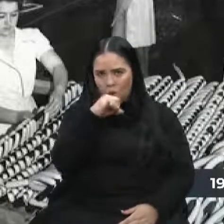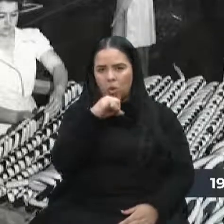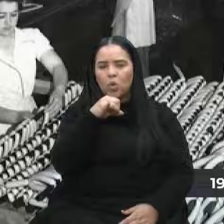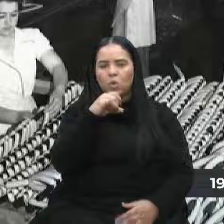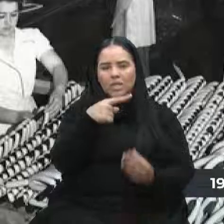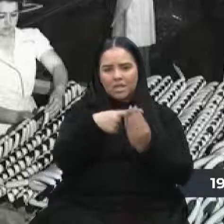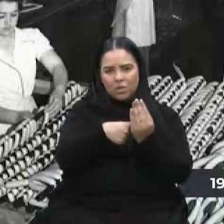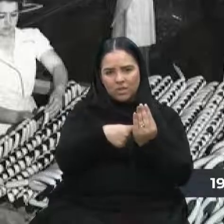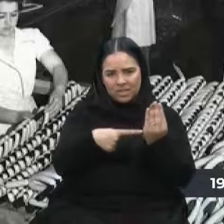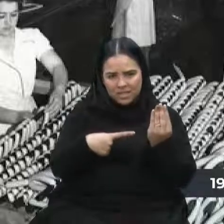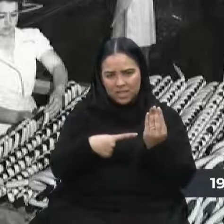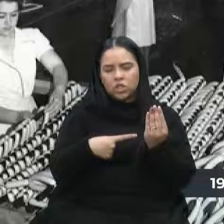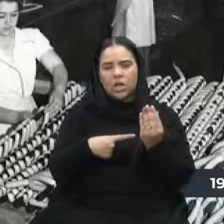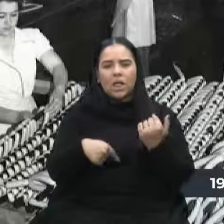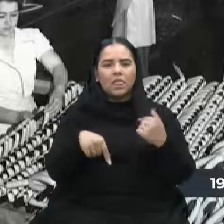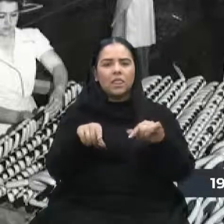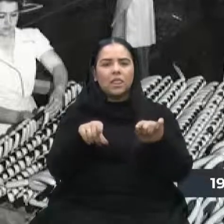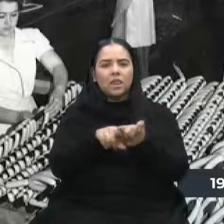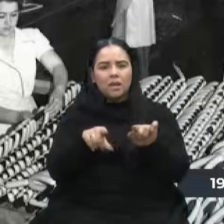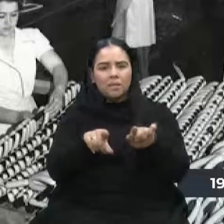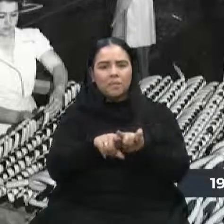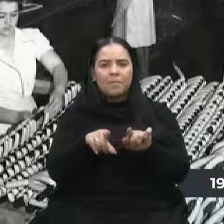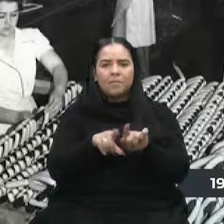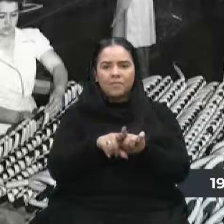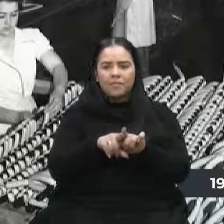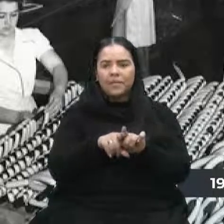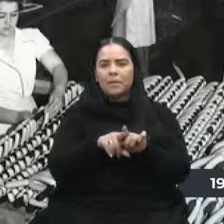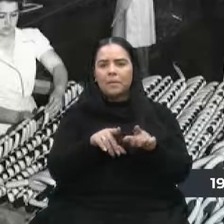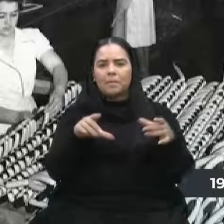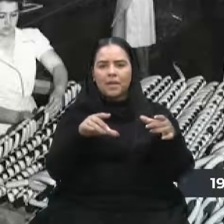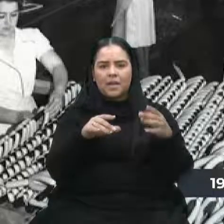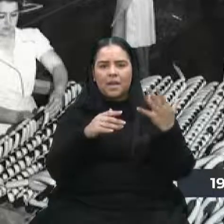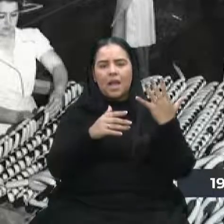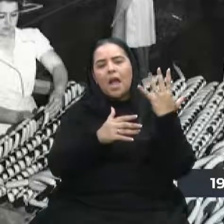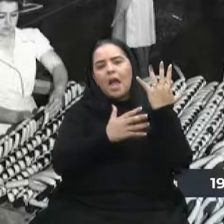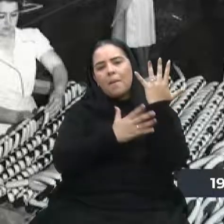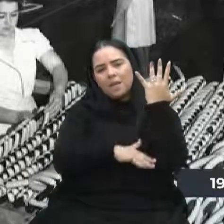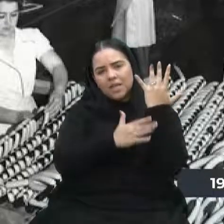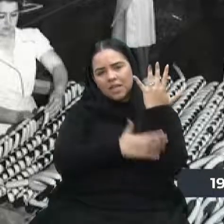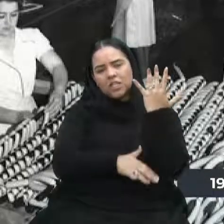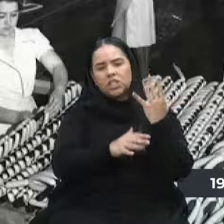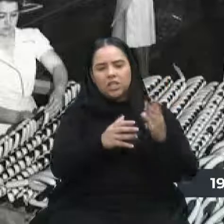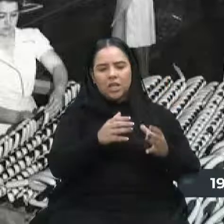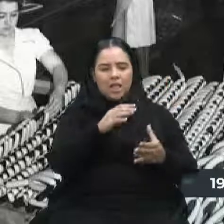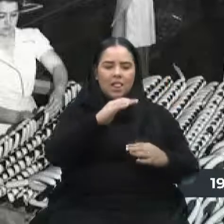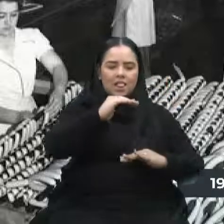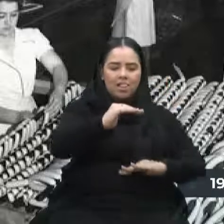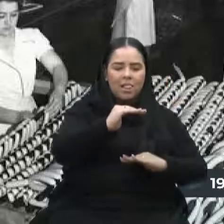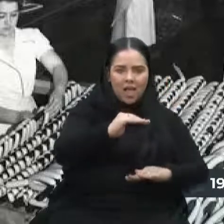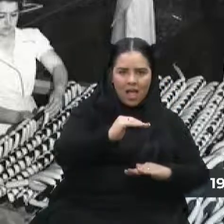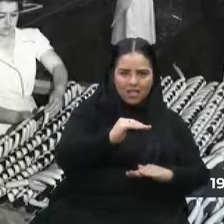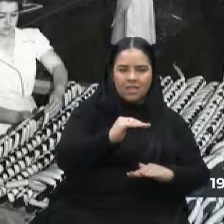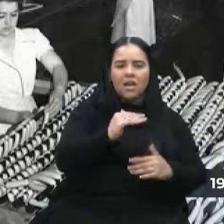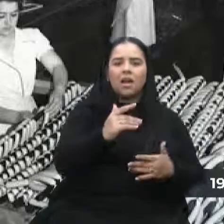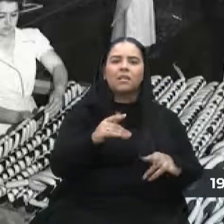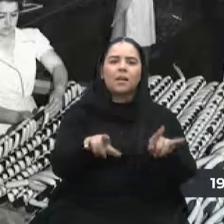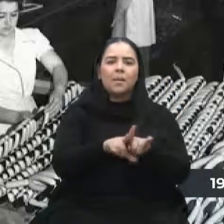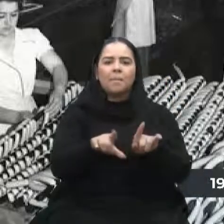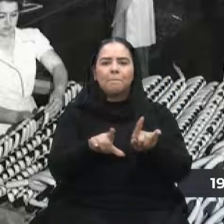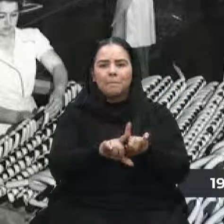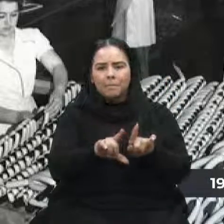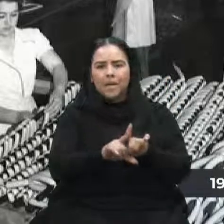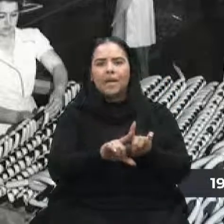salsicha, né? E também abacaxi enlatado, pêssego enlatados. E